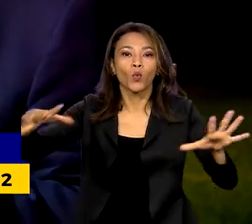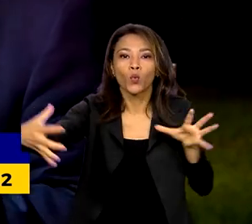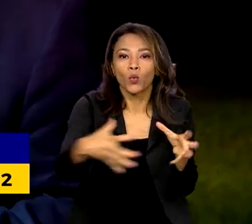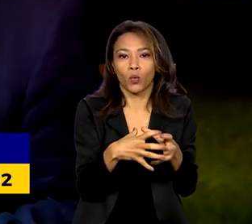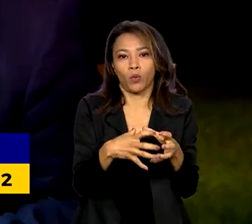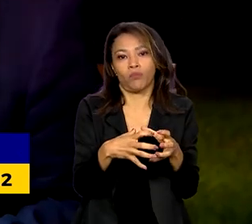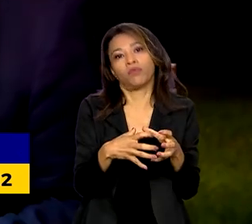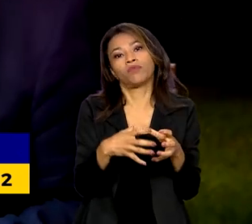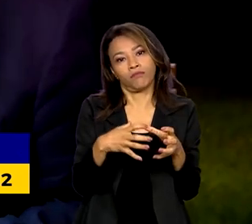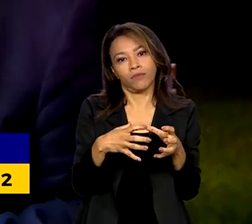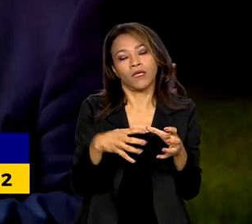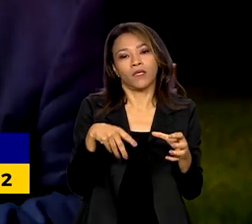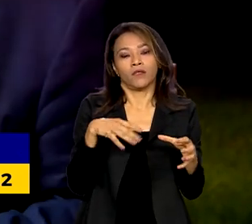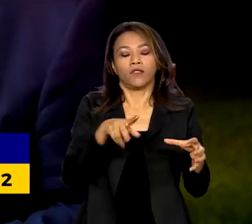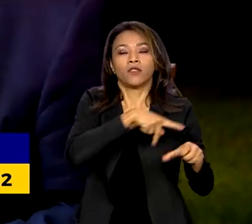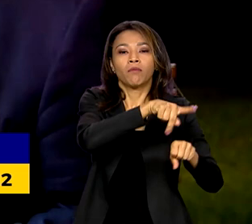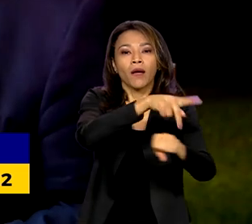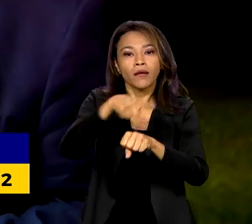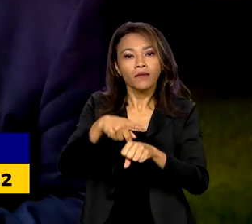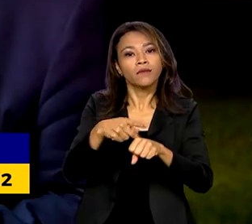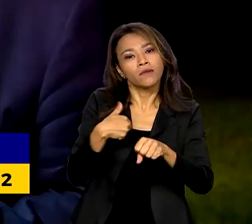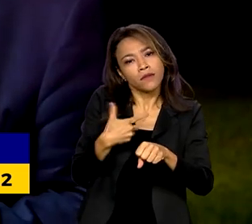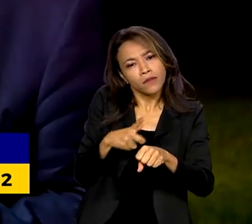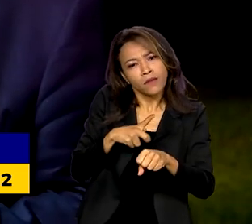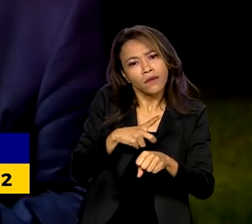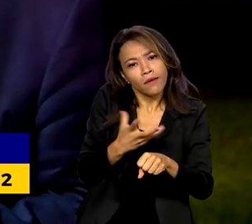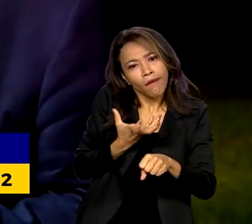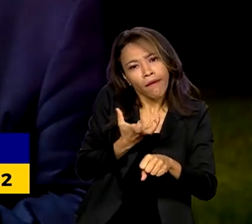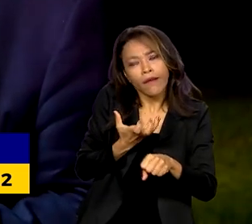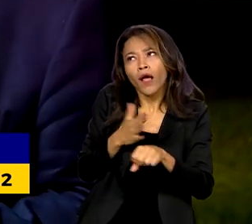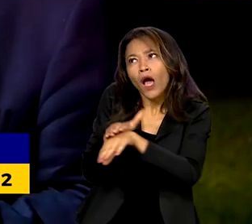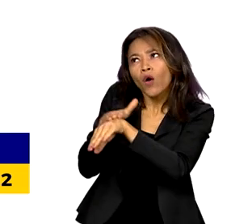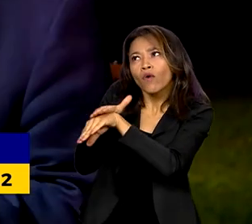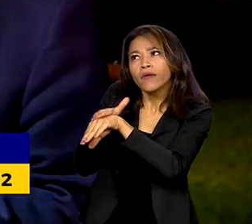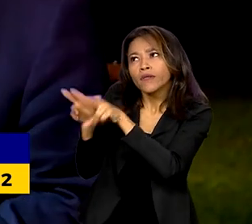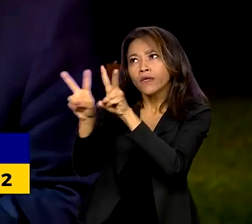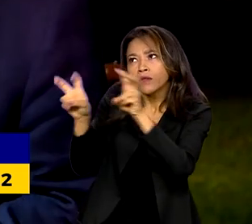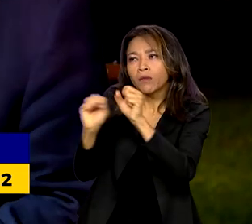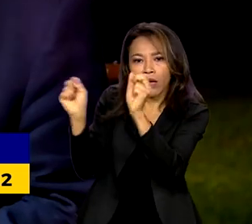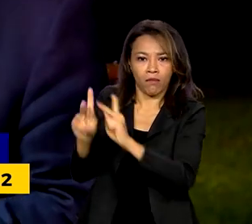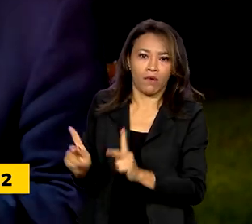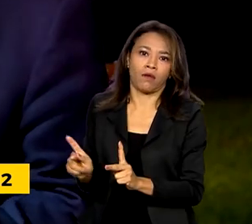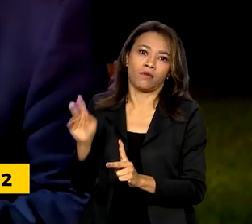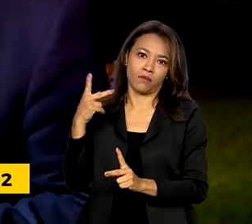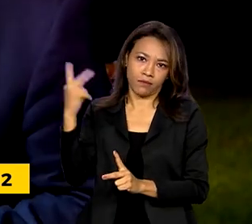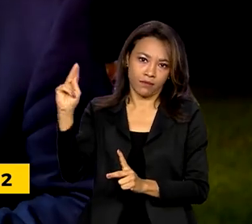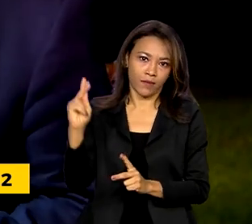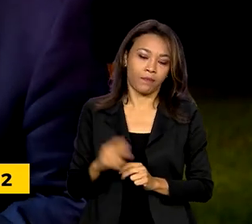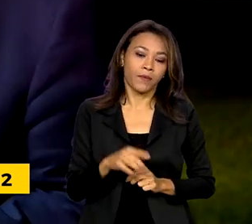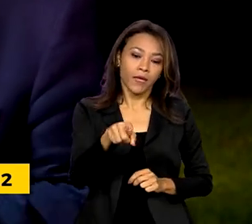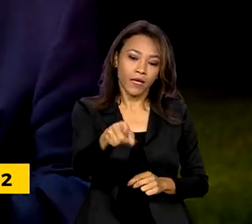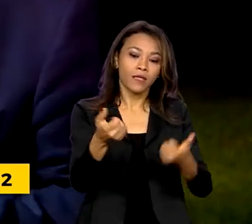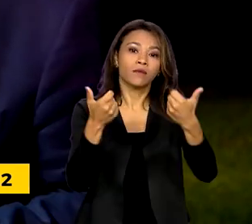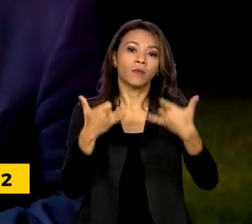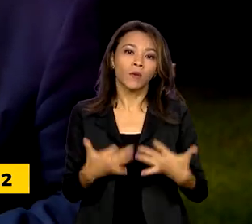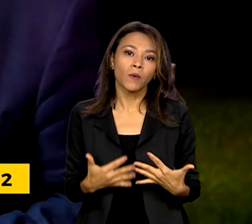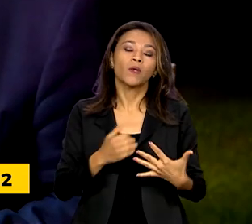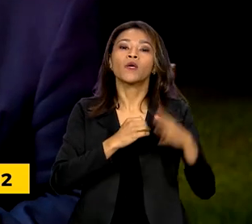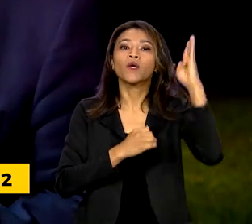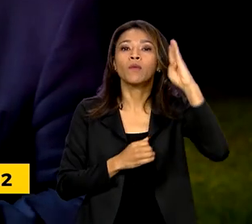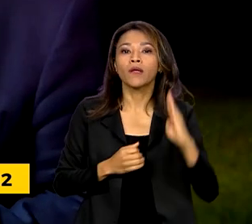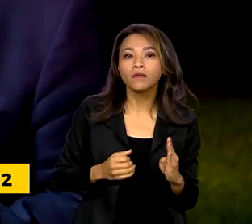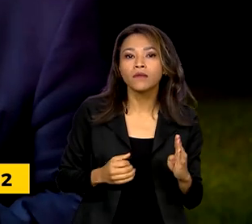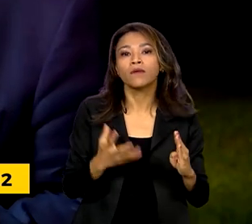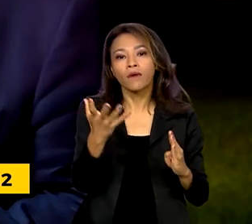países ou se uniram um grupo de países que estejam dispostos a conversar sobre a paz Presidente só reiterou que ele tem dito que o Brasil